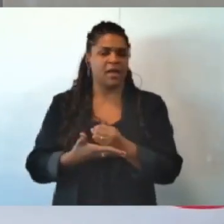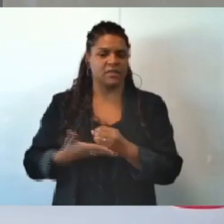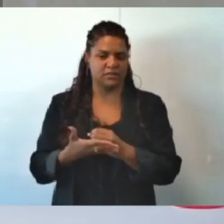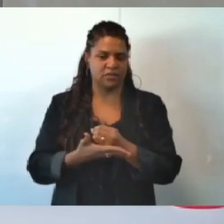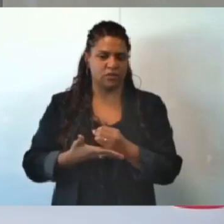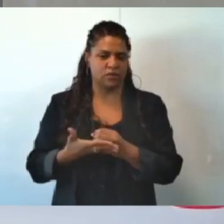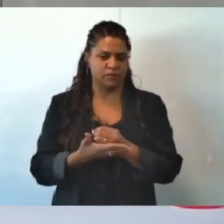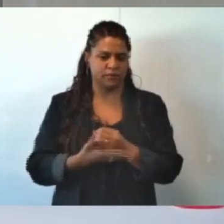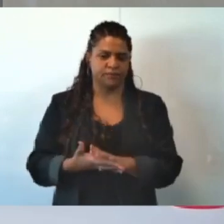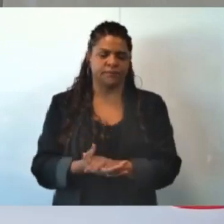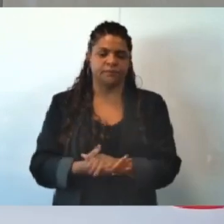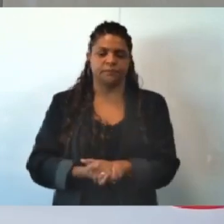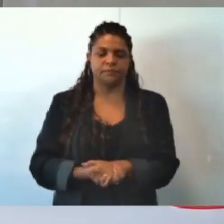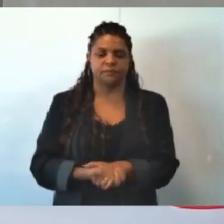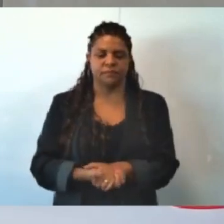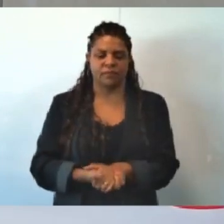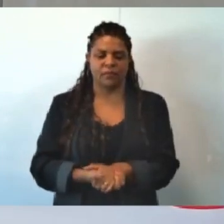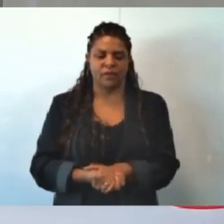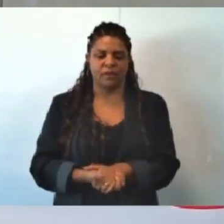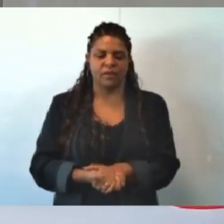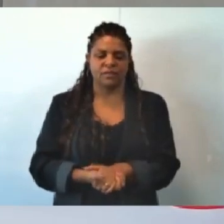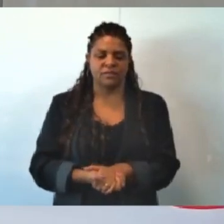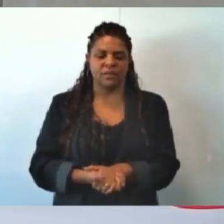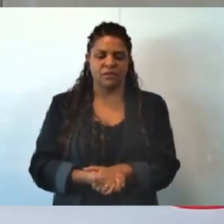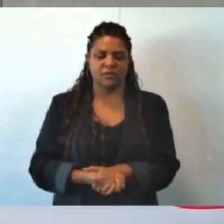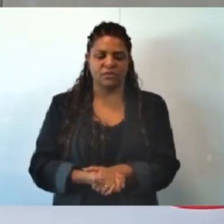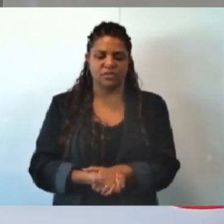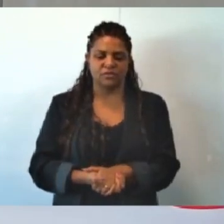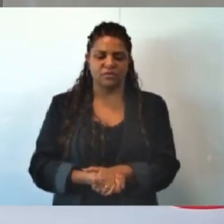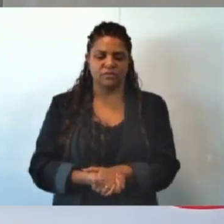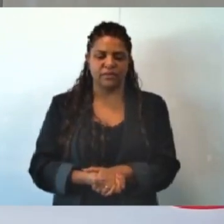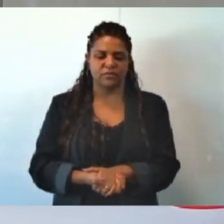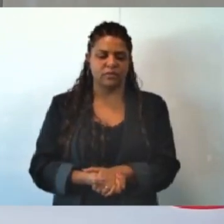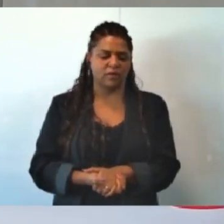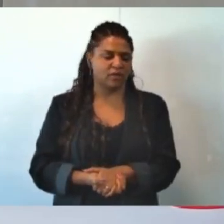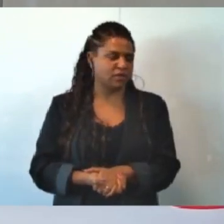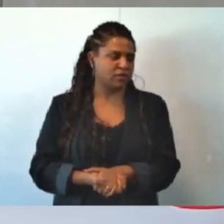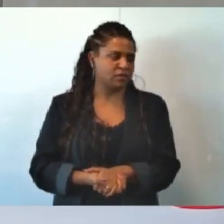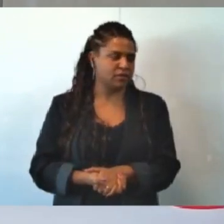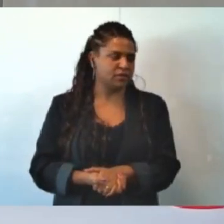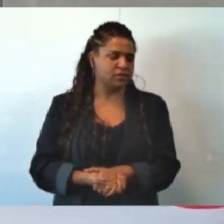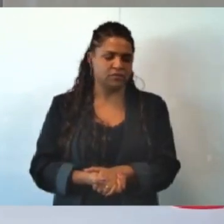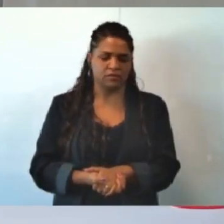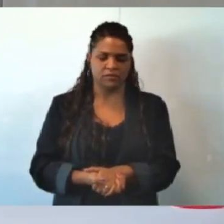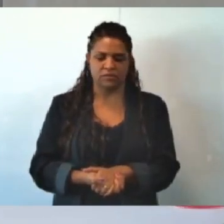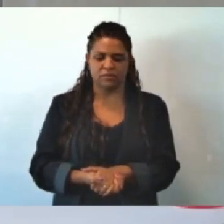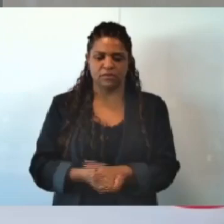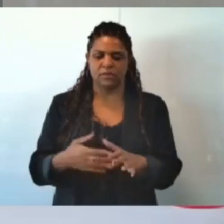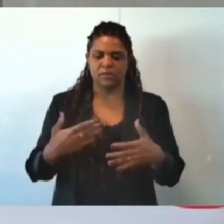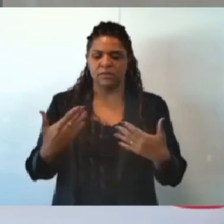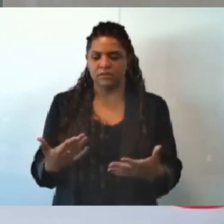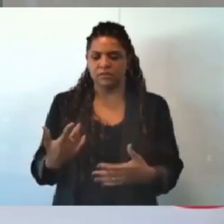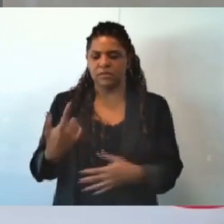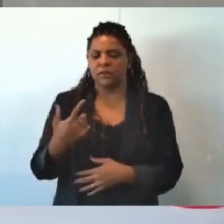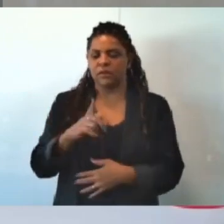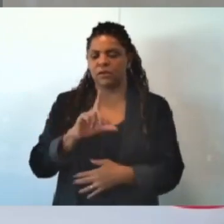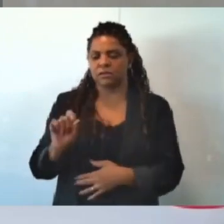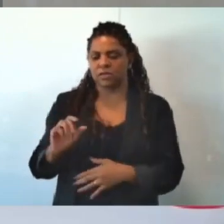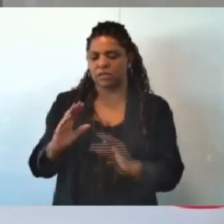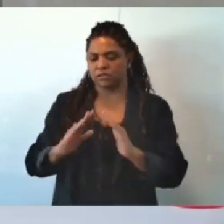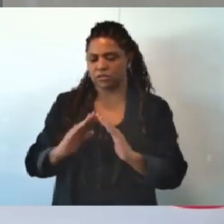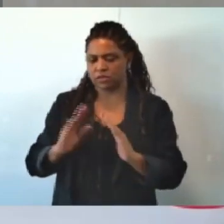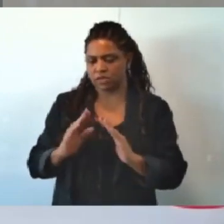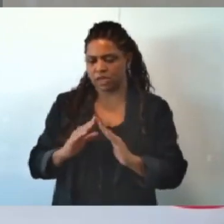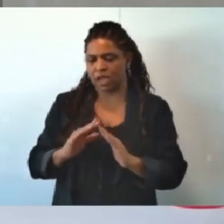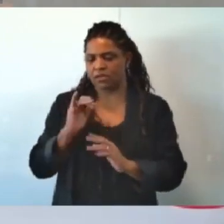O trabalhador, ele não pode contar com a sorte em sair de casa e contar hoje, é muito difícil, a gente sabe das dificuldades que a